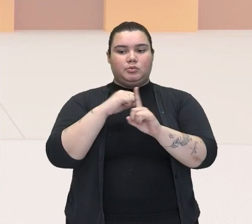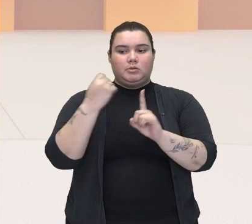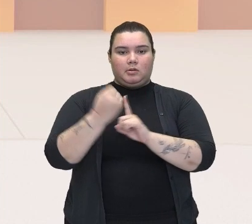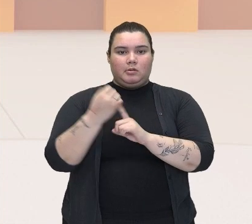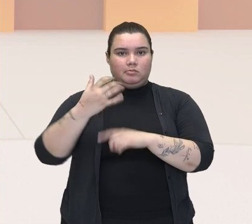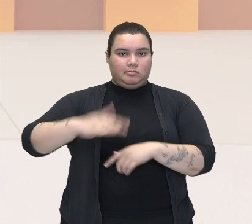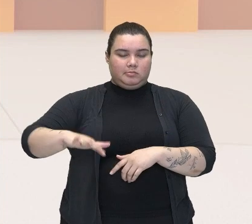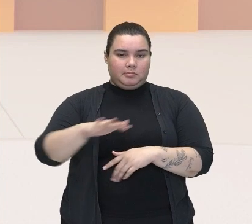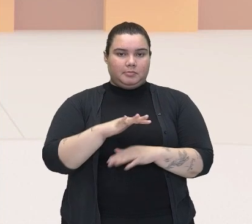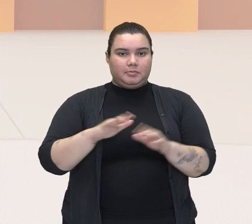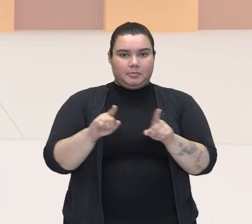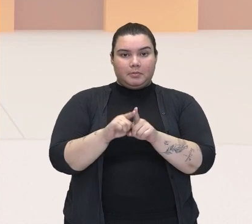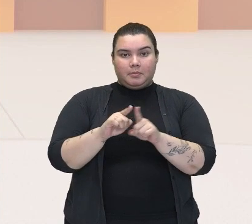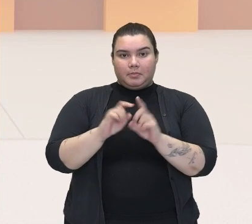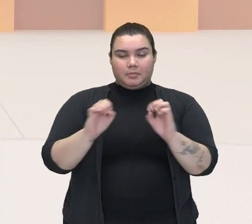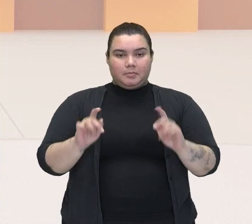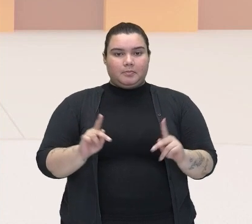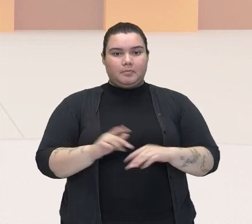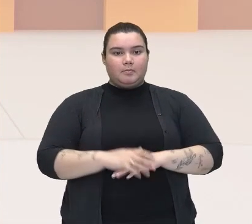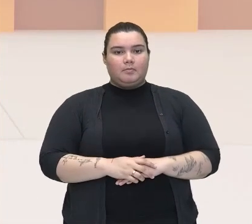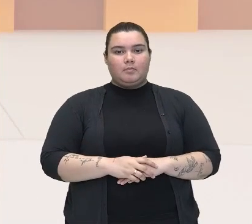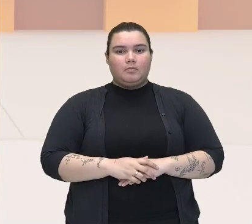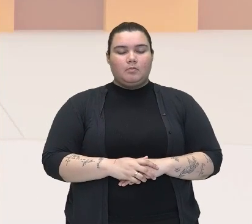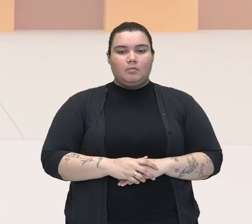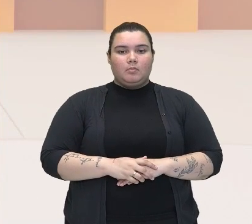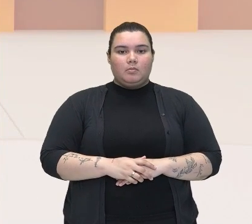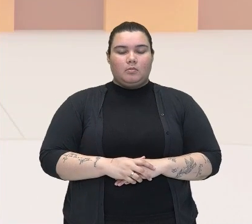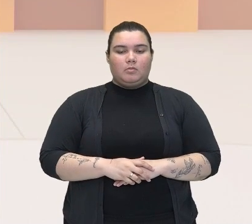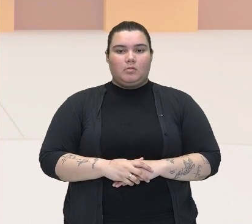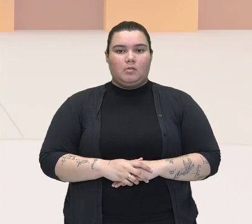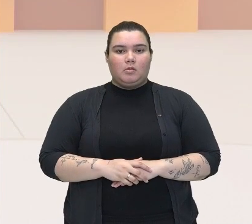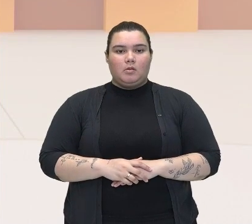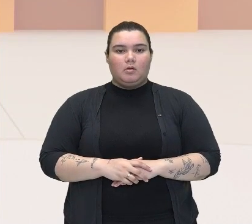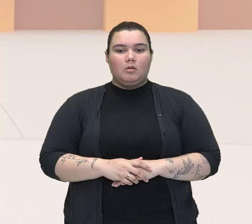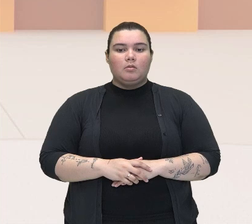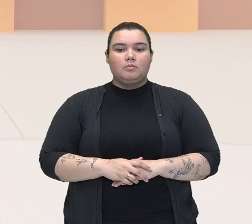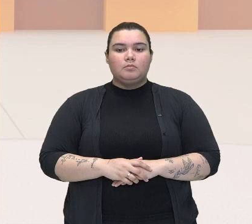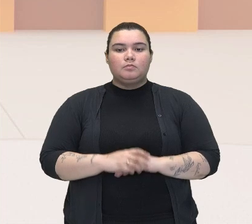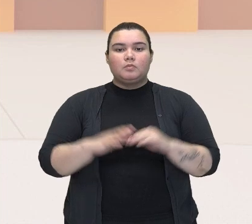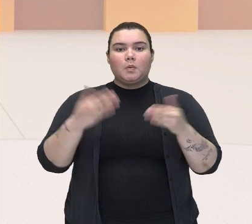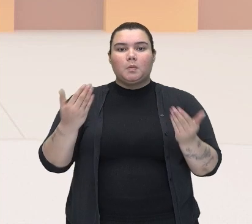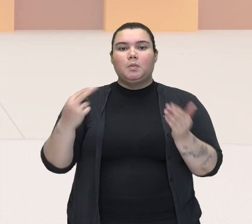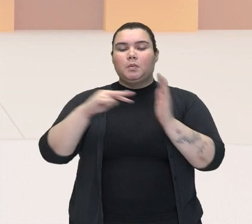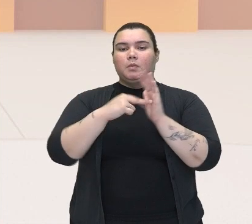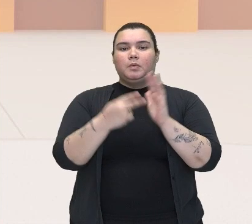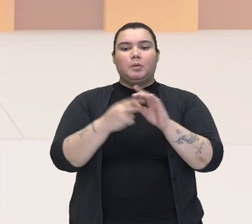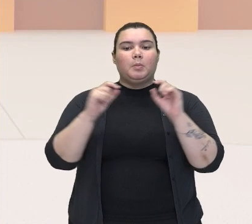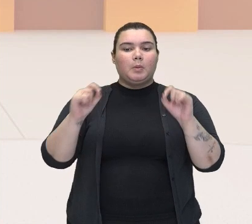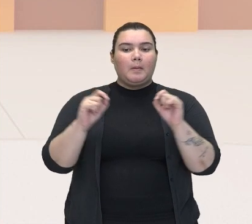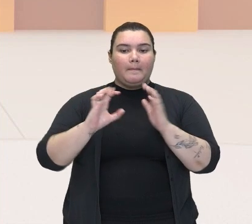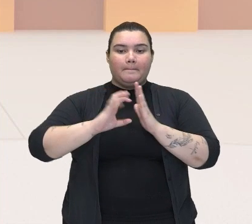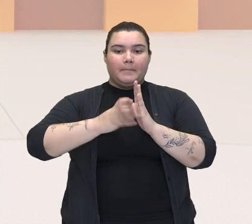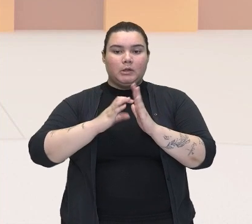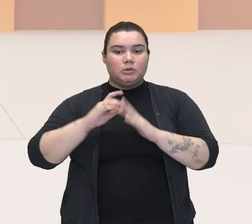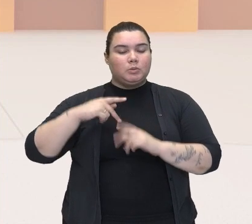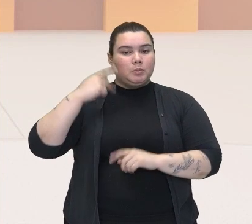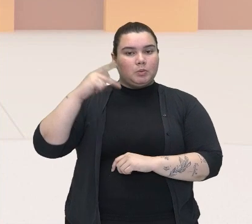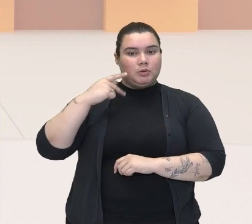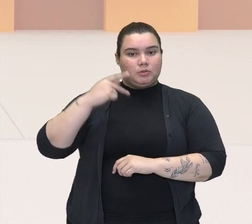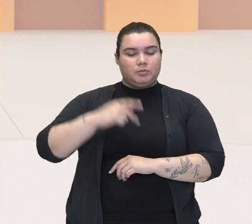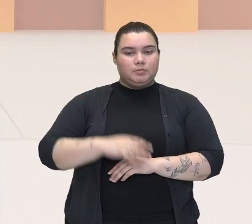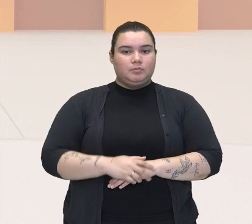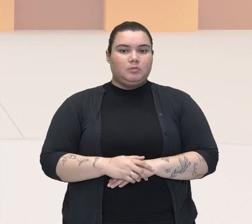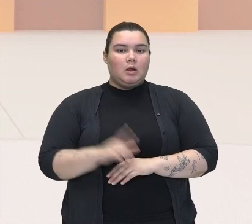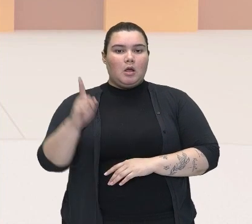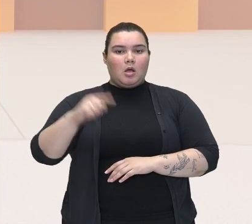civil, certo? Muito bem. Então, o que são partidos políticos? Os partidos